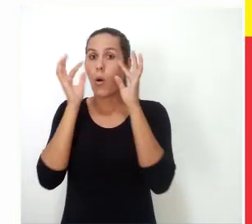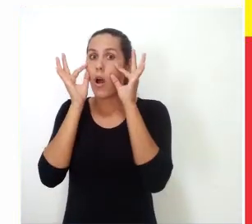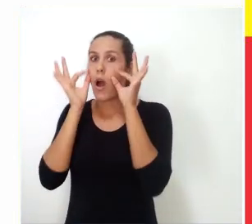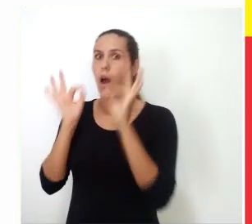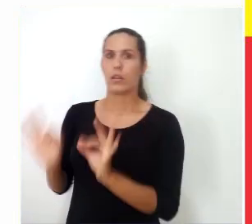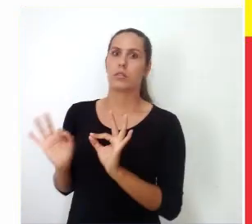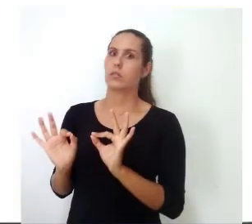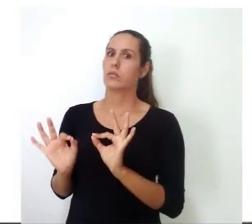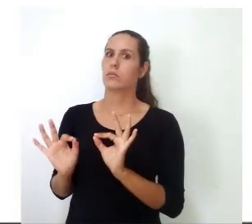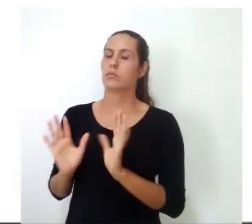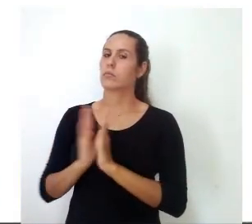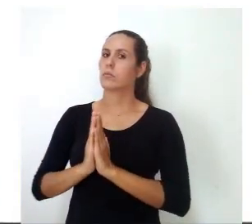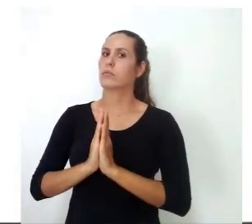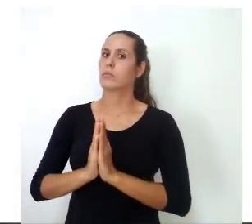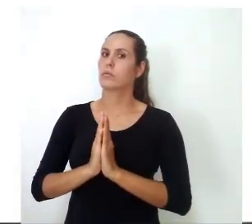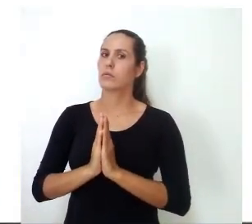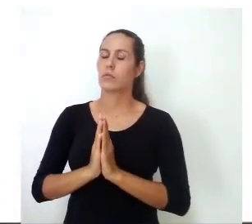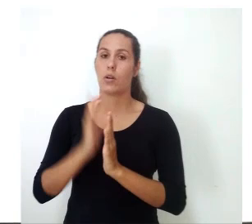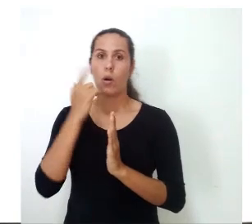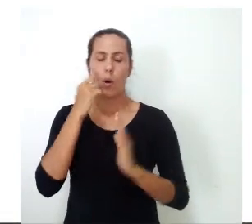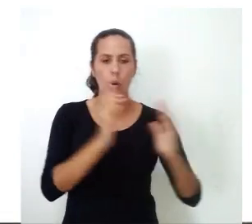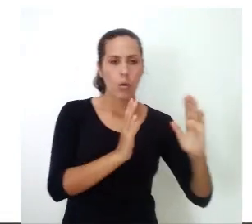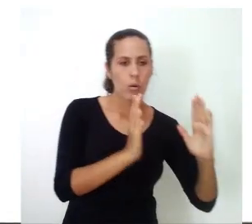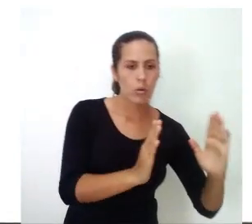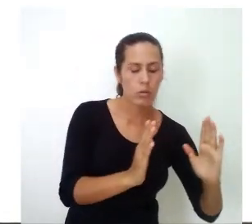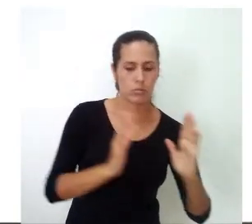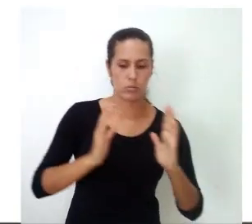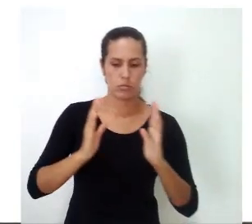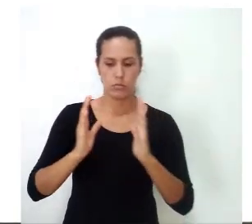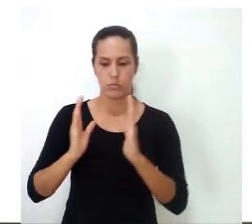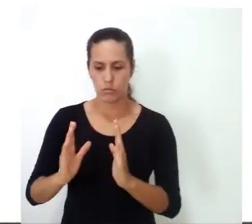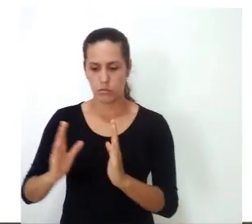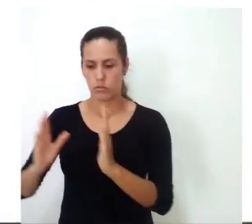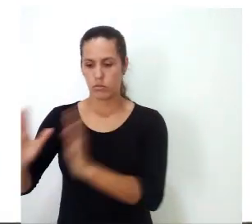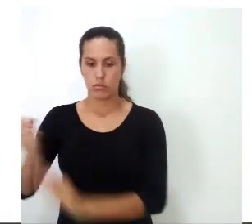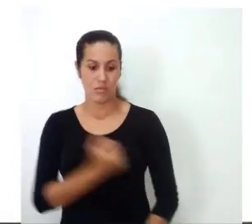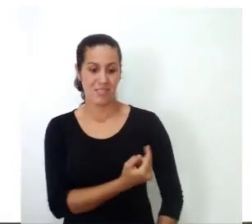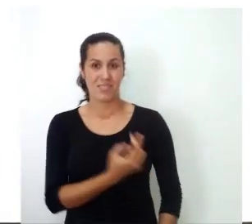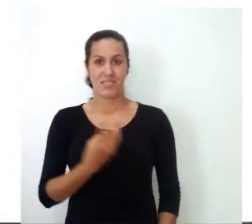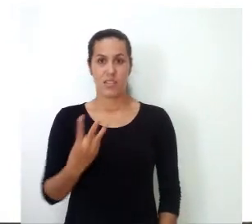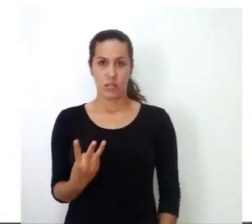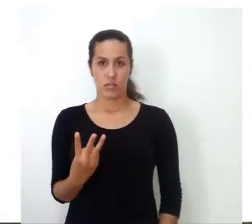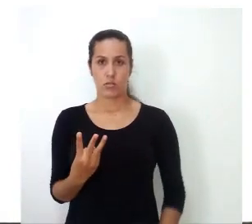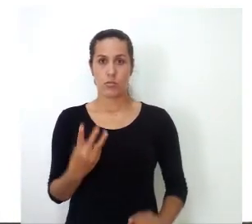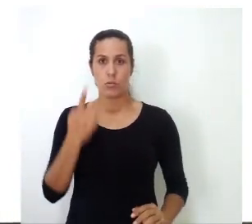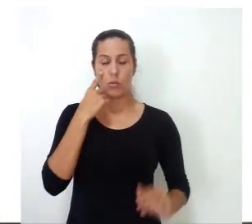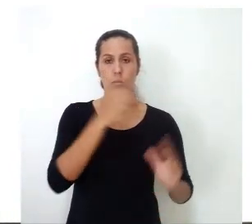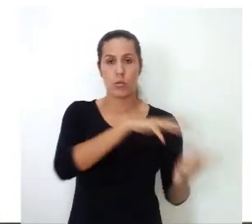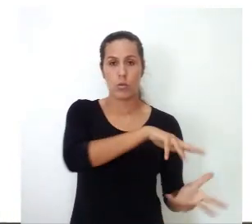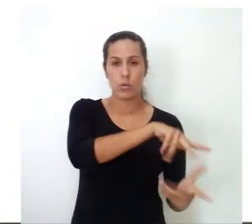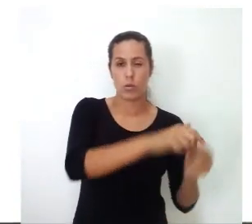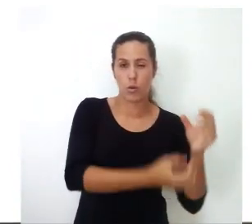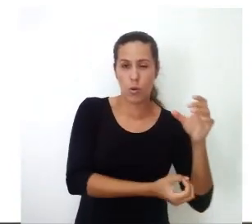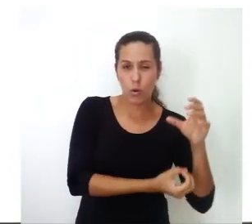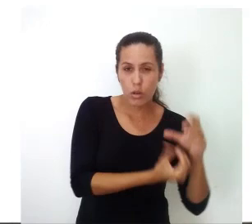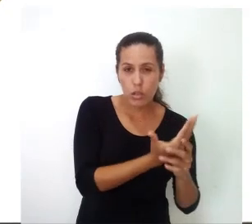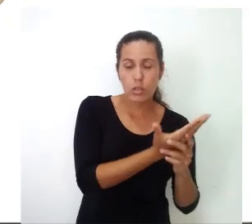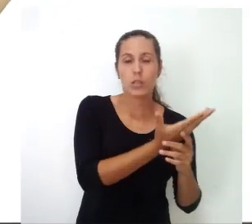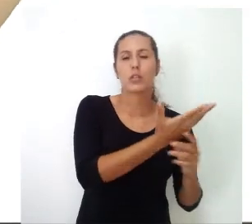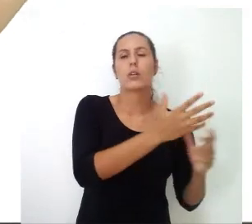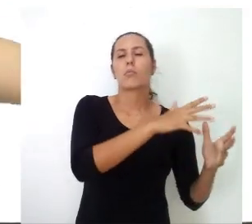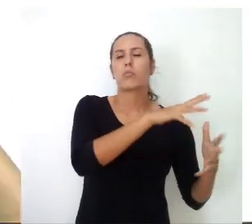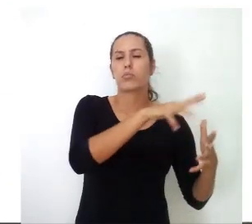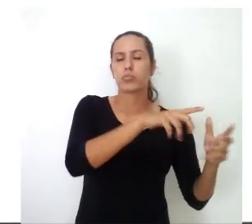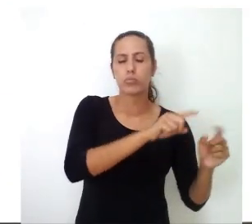2020. Presta bem atenção. Nos 3 modelos, desde a origem do nosso